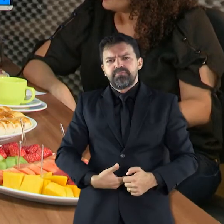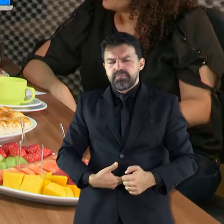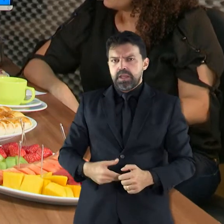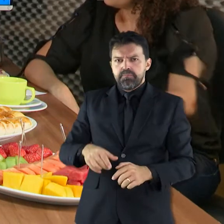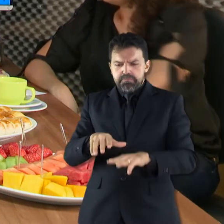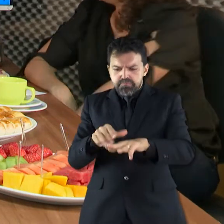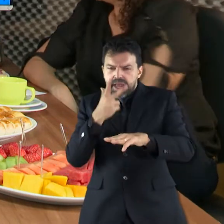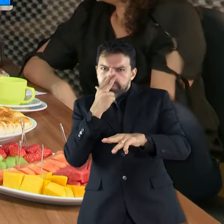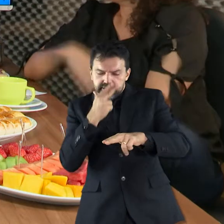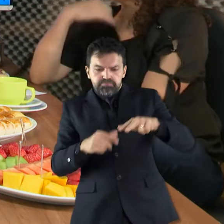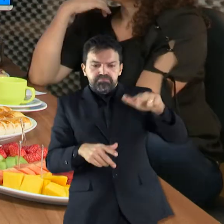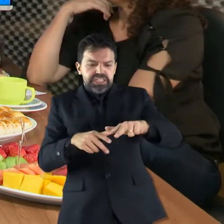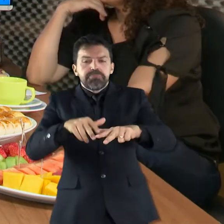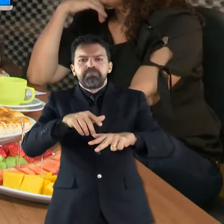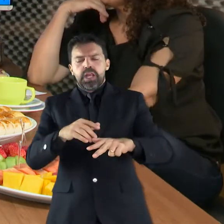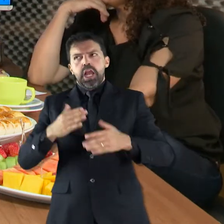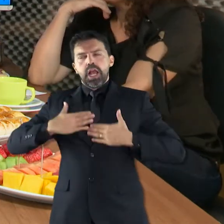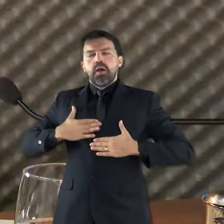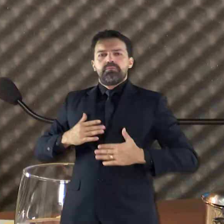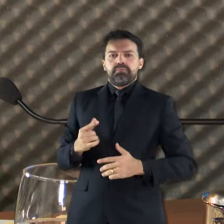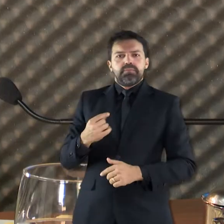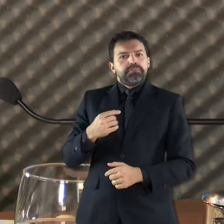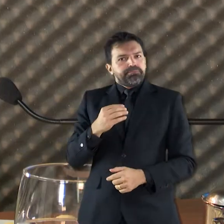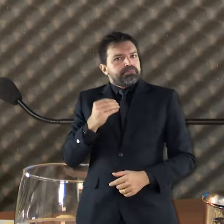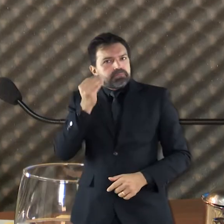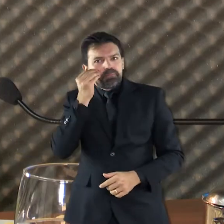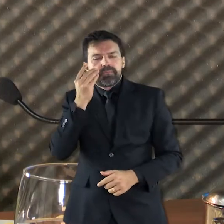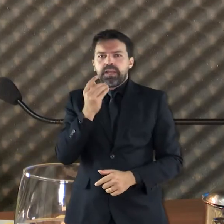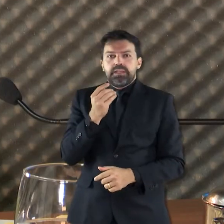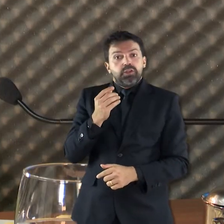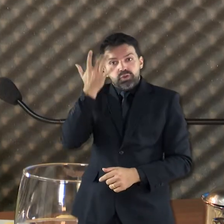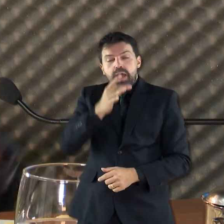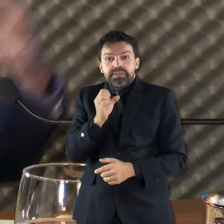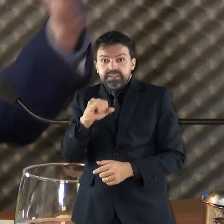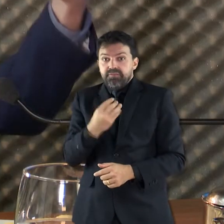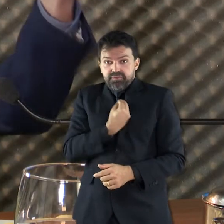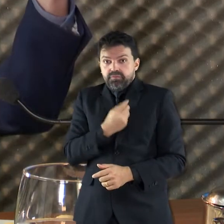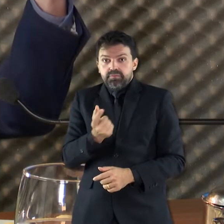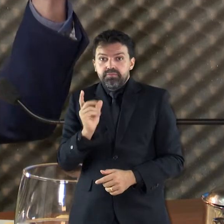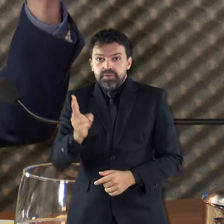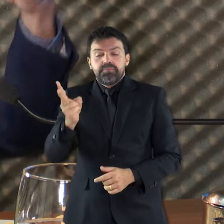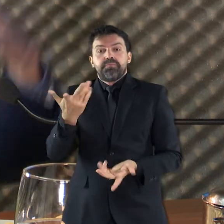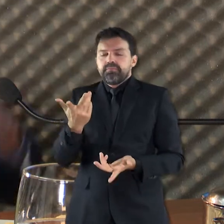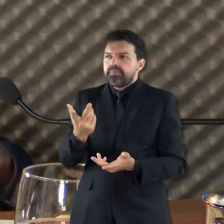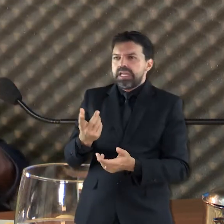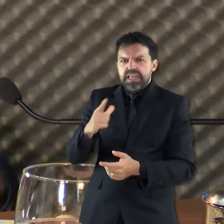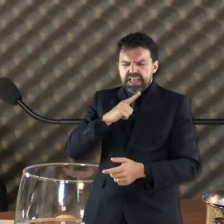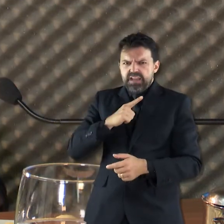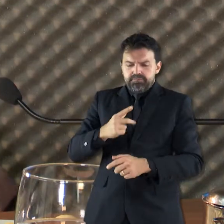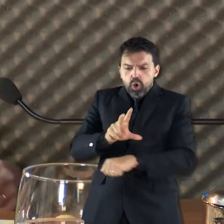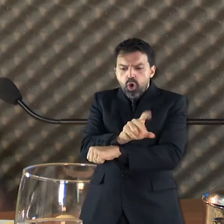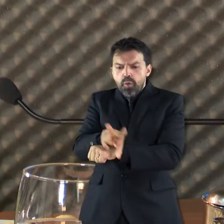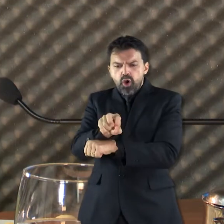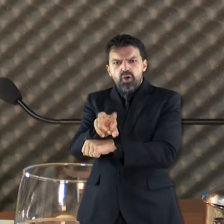aí você chega no centro cirúrgico, tenta manter a calma, né? Não sabe nem se vai sair vivo. Aí vê tipo uma aranha, assim, tem umas 6 garras. Ai, meu